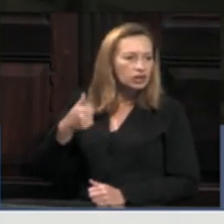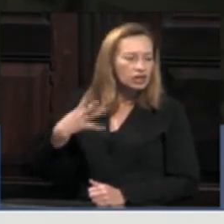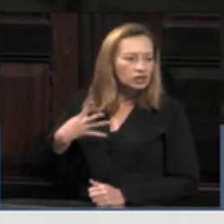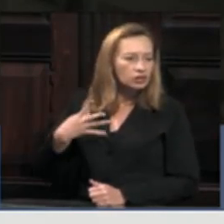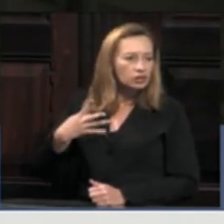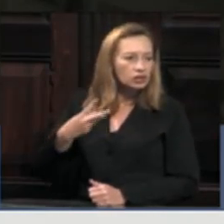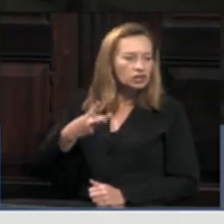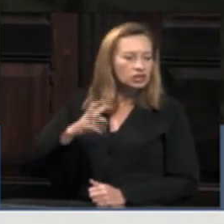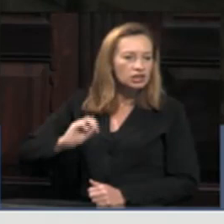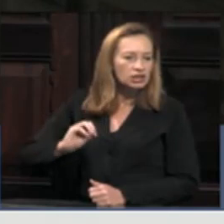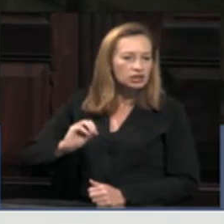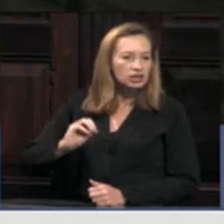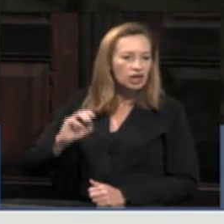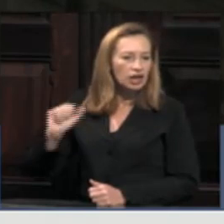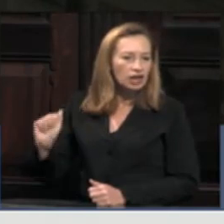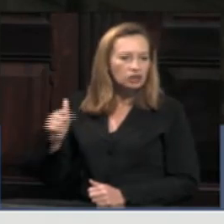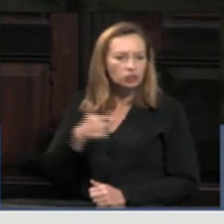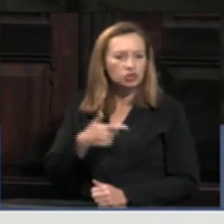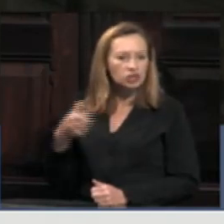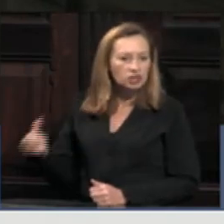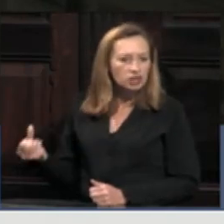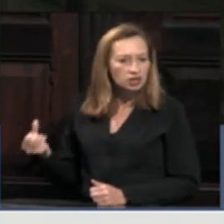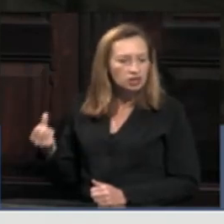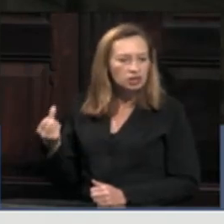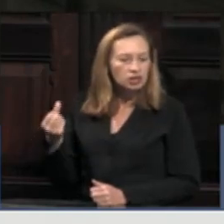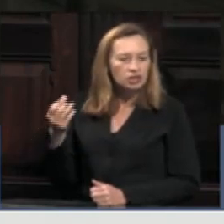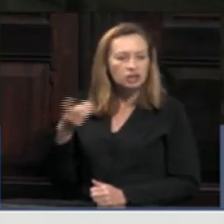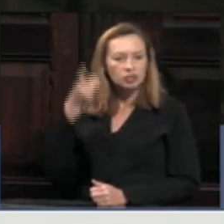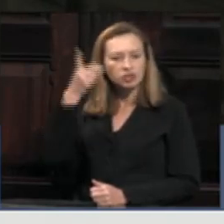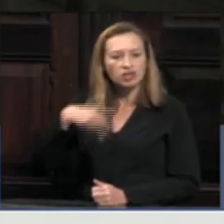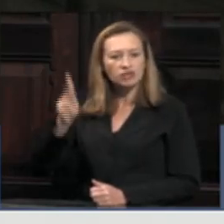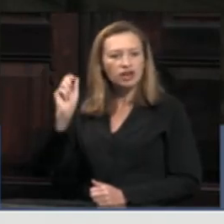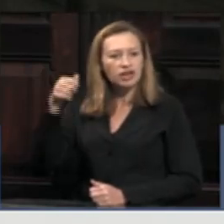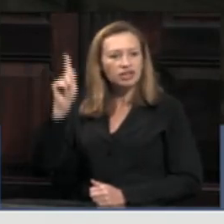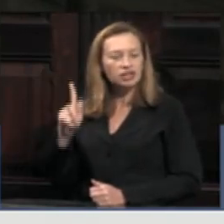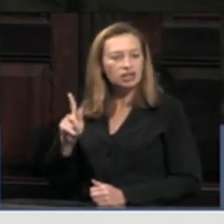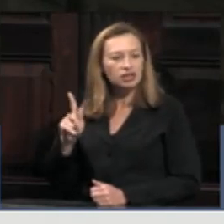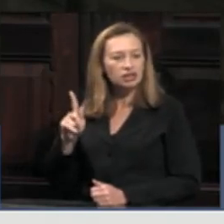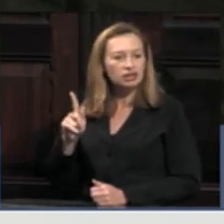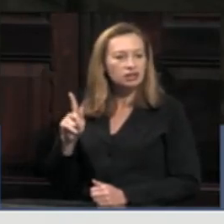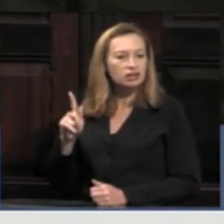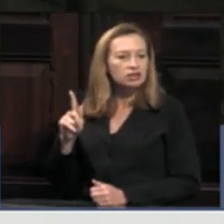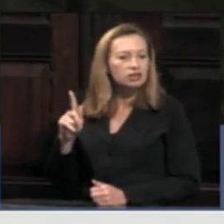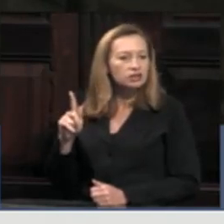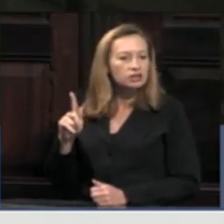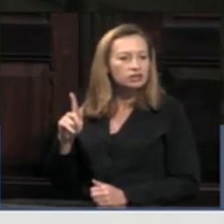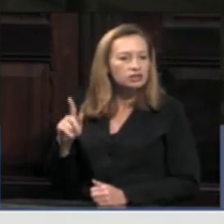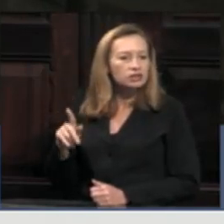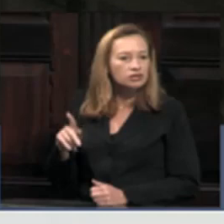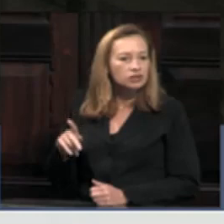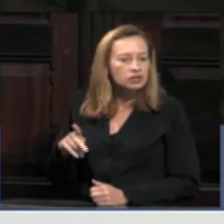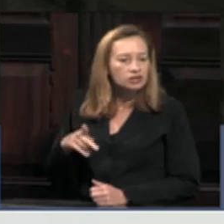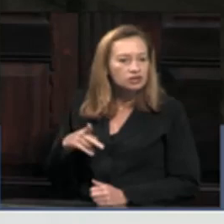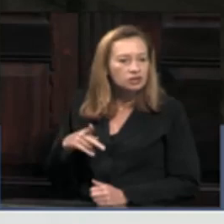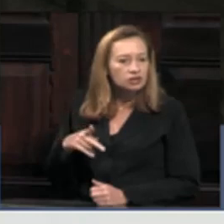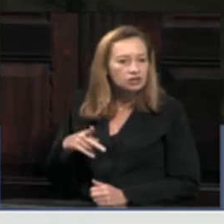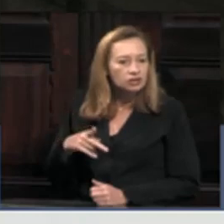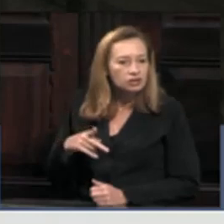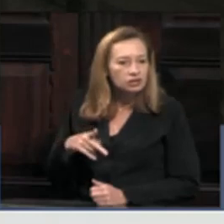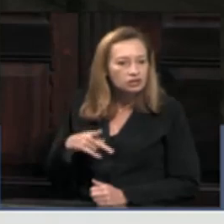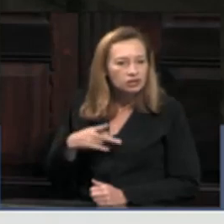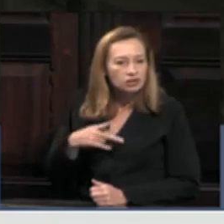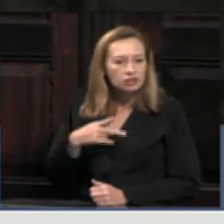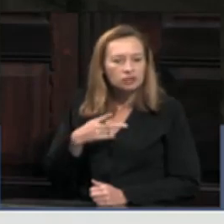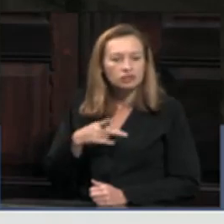1430-A de 16, de autoria do deputado Wagner Montes, que dispõe sobre o direito do consumidor obter comprovantes